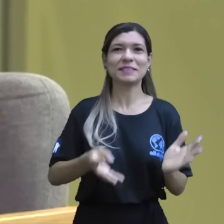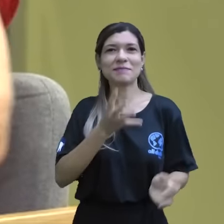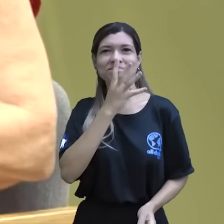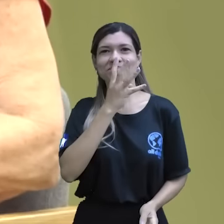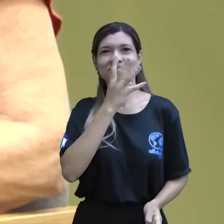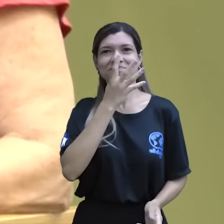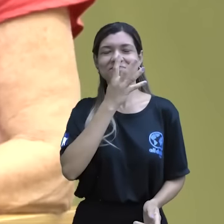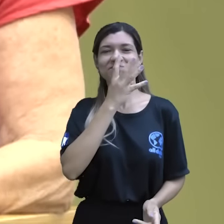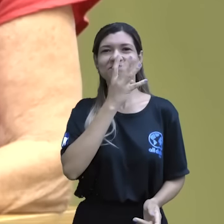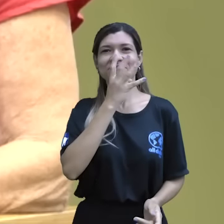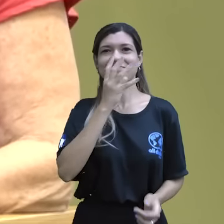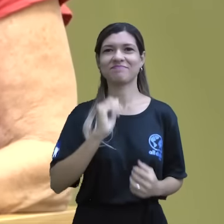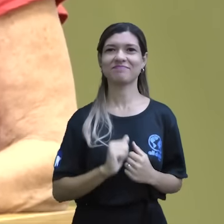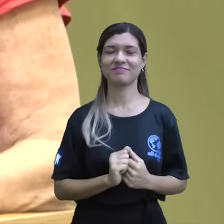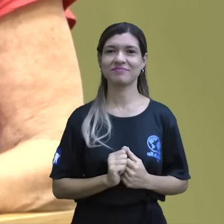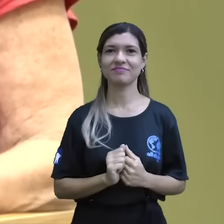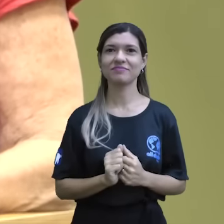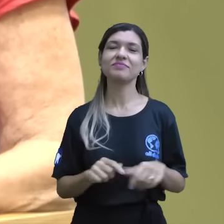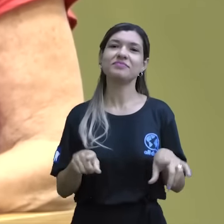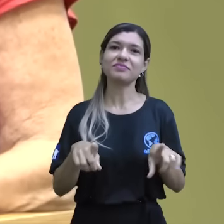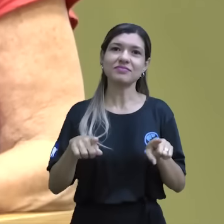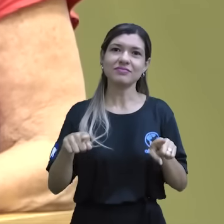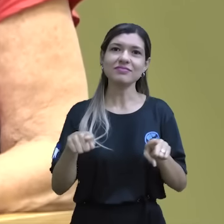cena. Só uma coisinha a mais.